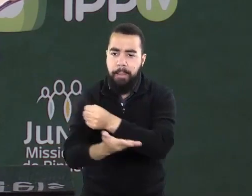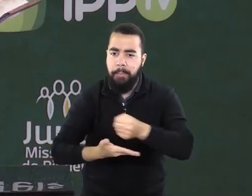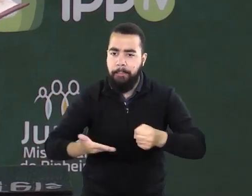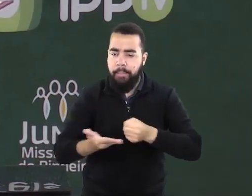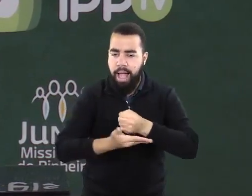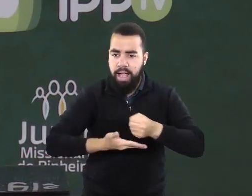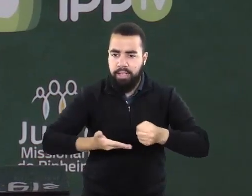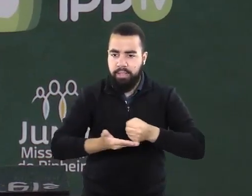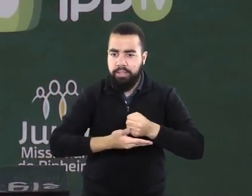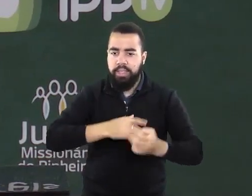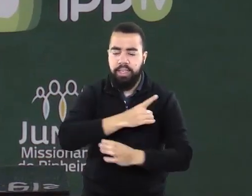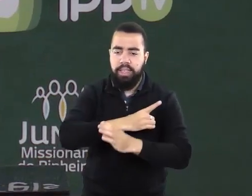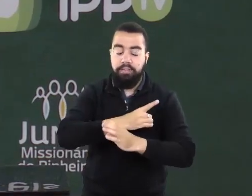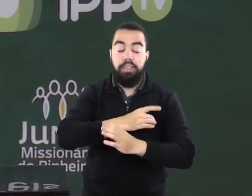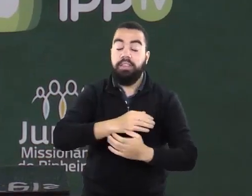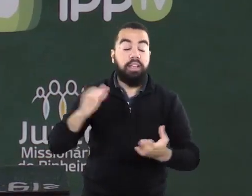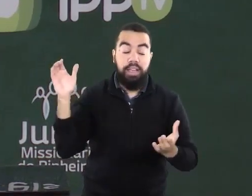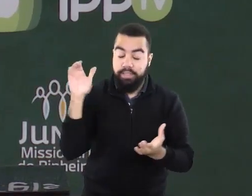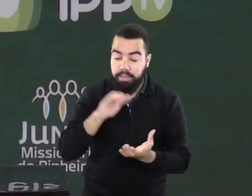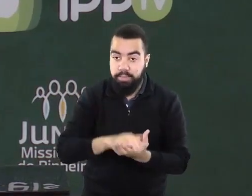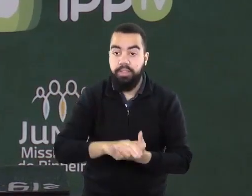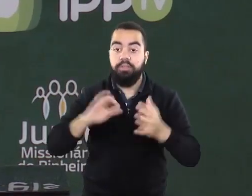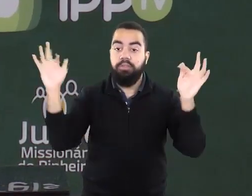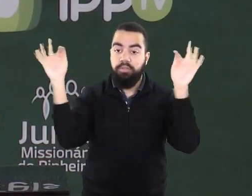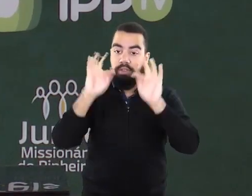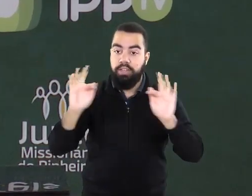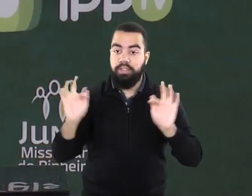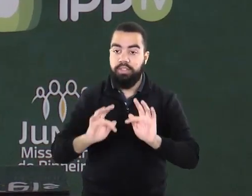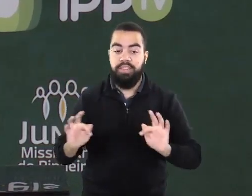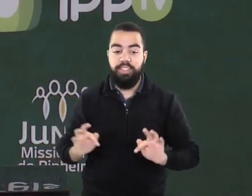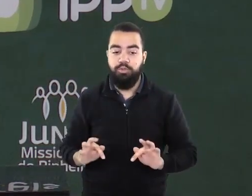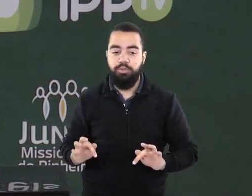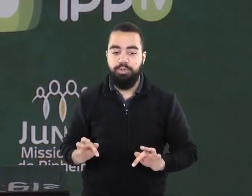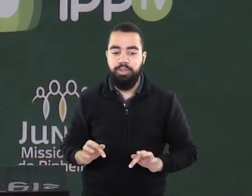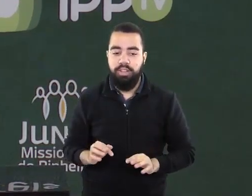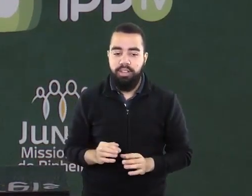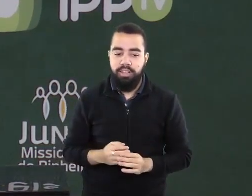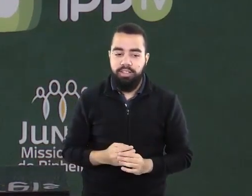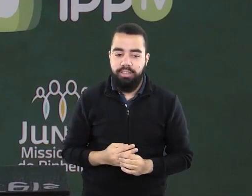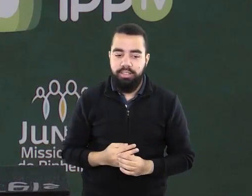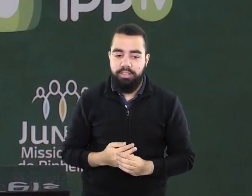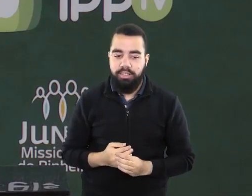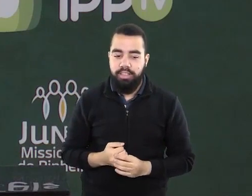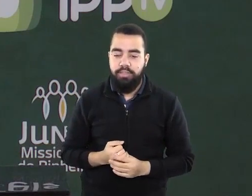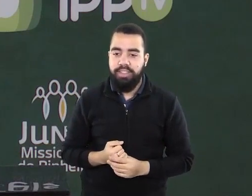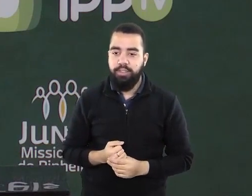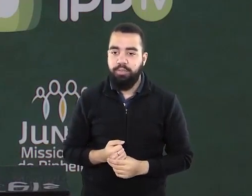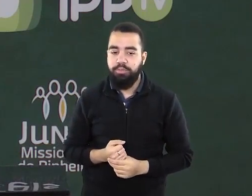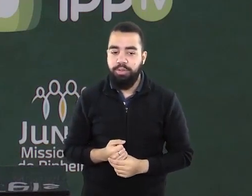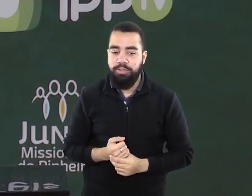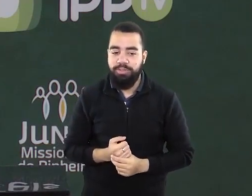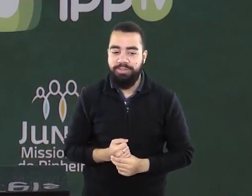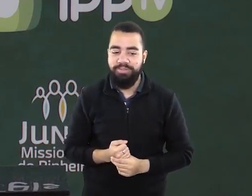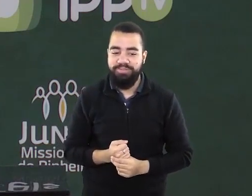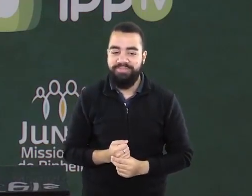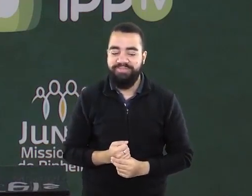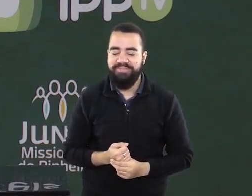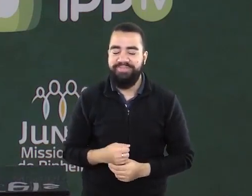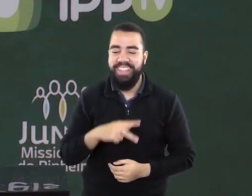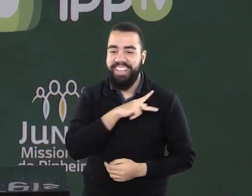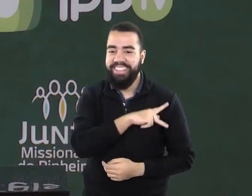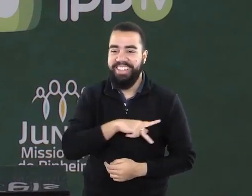seja feliz, muito feliz. E Paulo está escrevendo esse texto. E